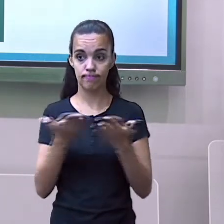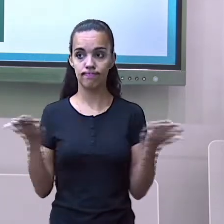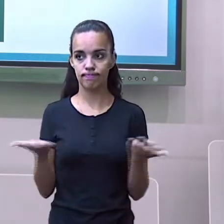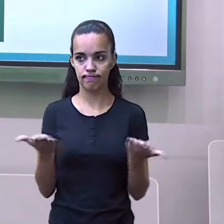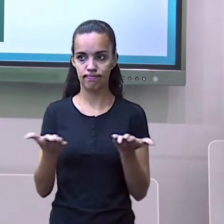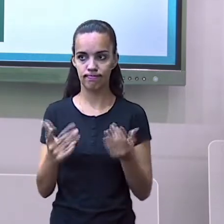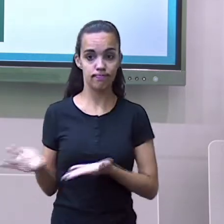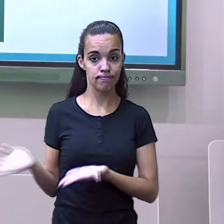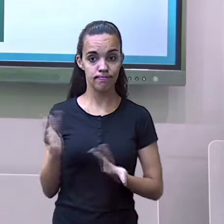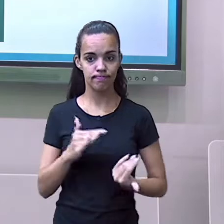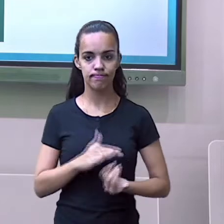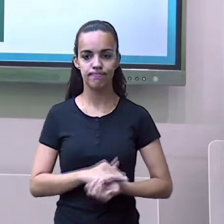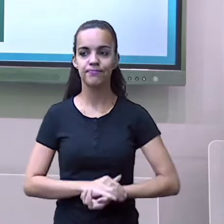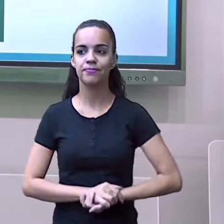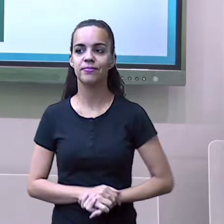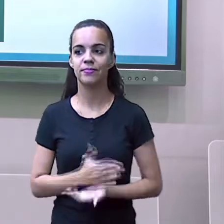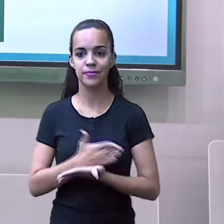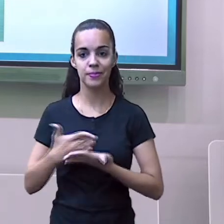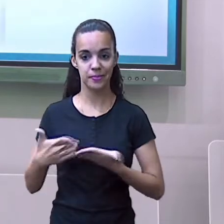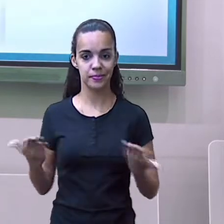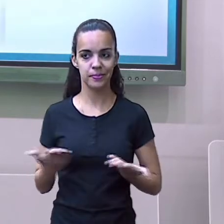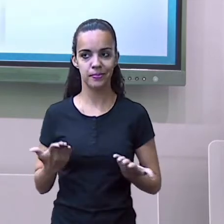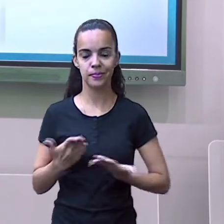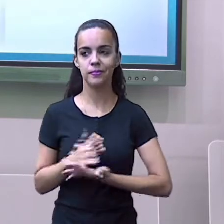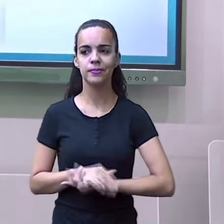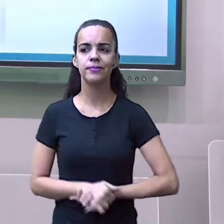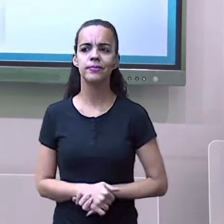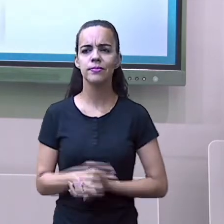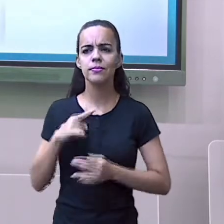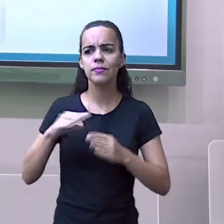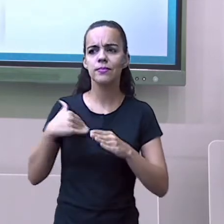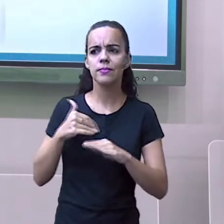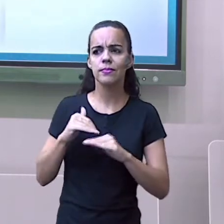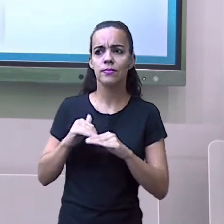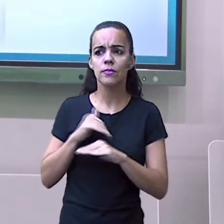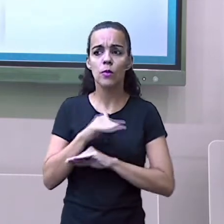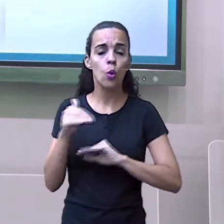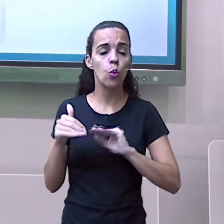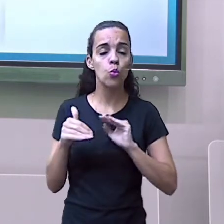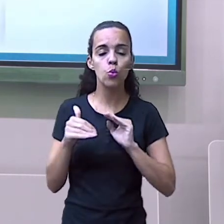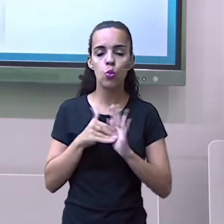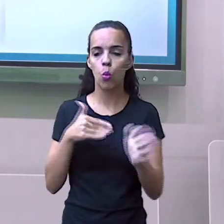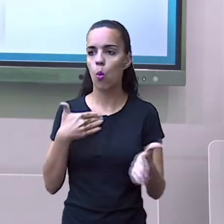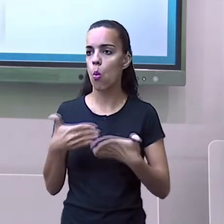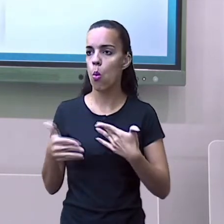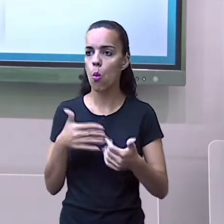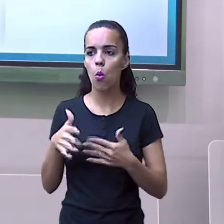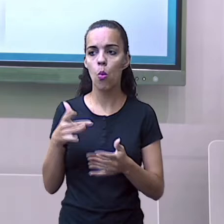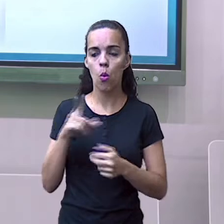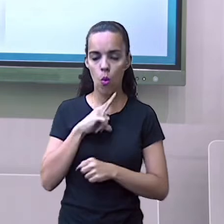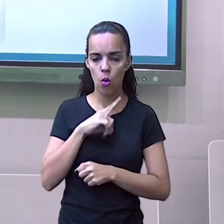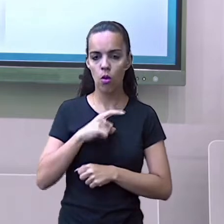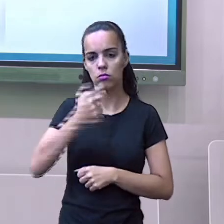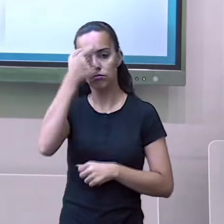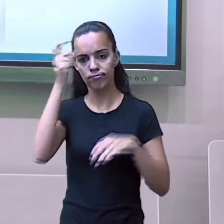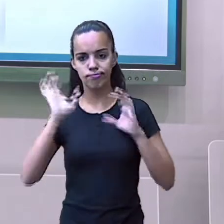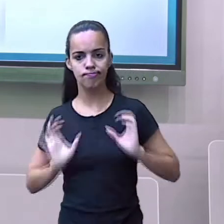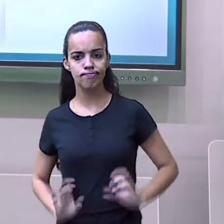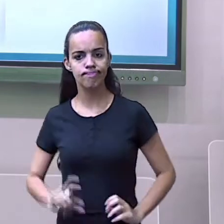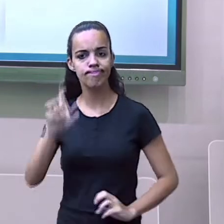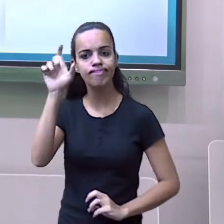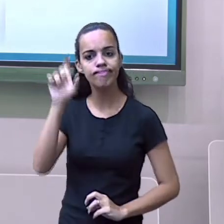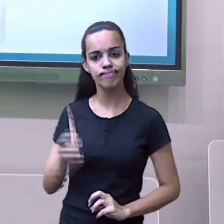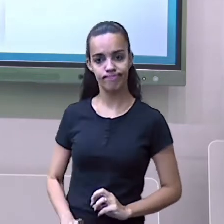hoje? Vamos lá? Vamos começar? Todo e qualquer cidadão possui seus direitos e seus deveres,